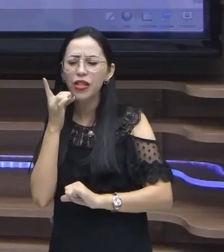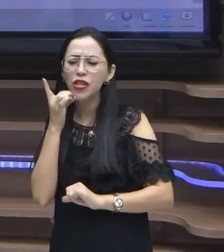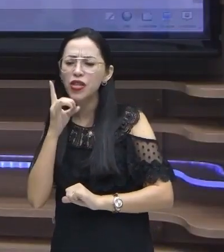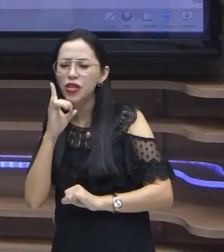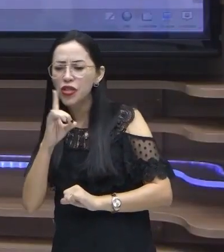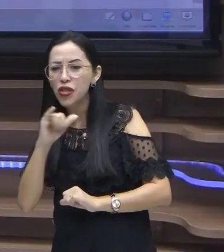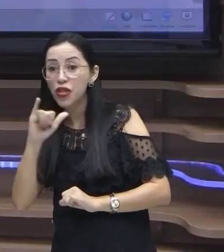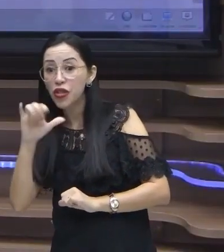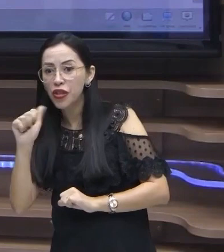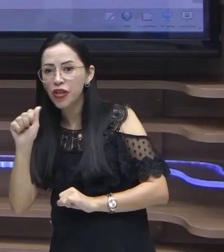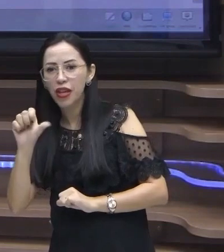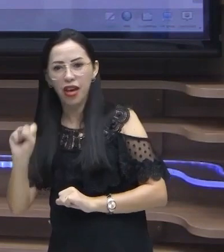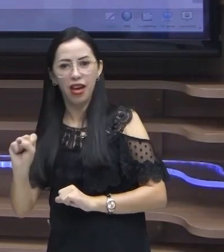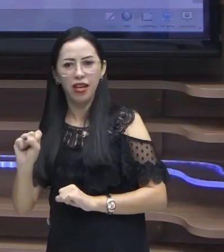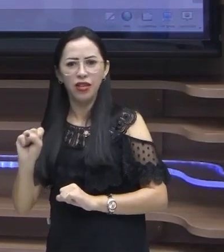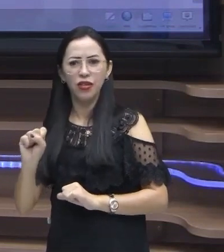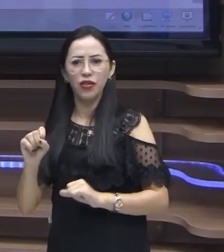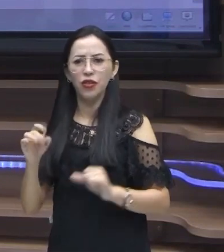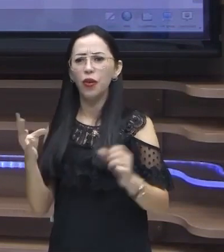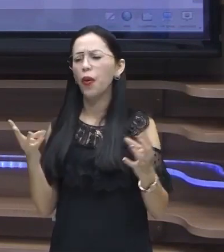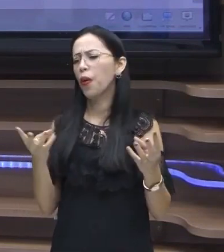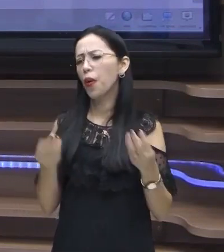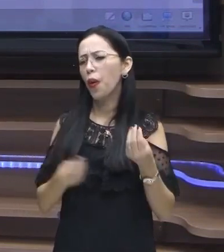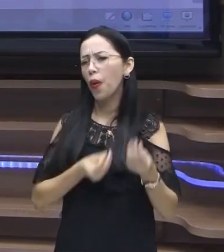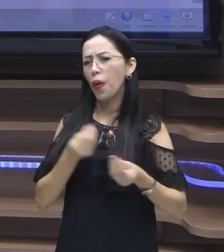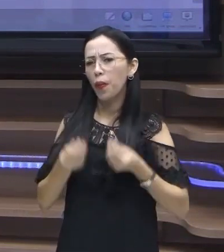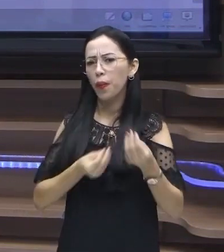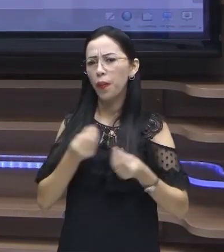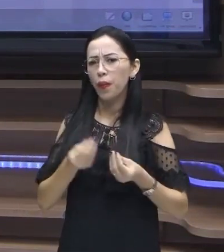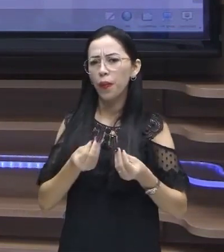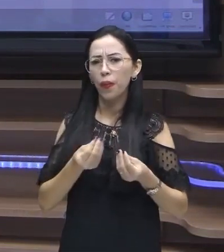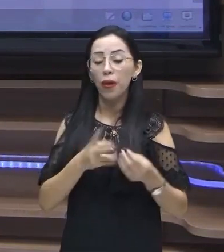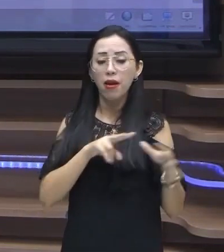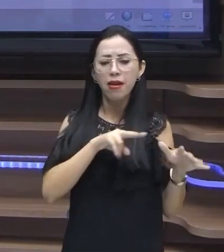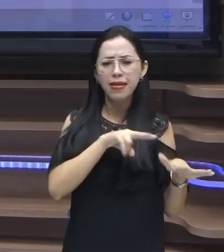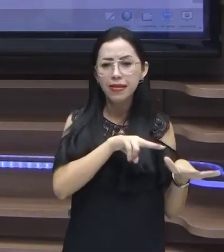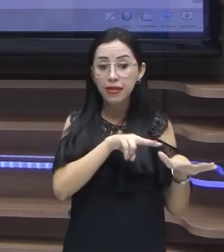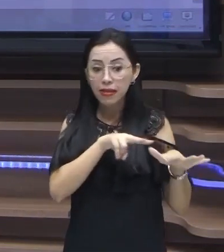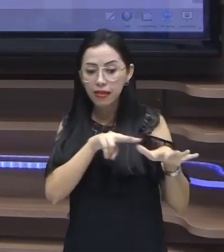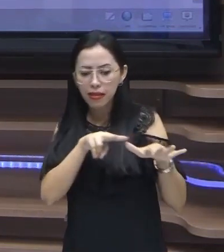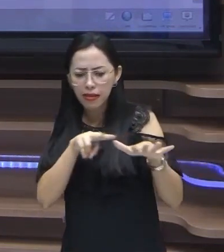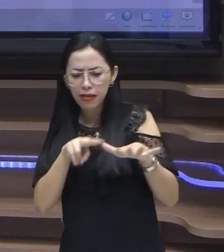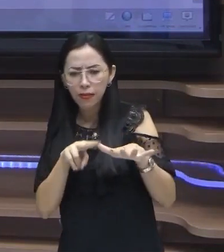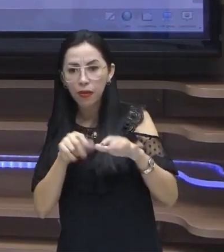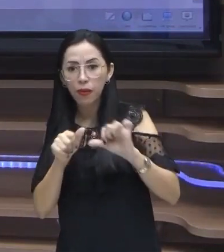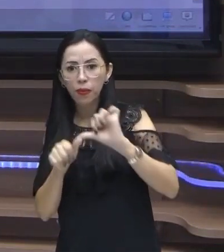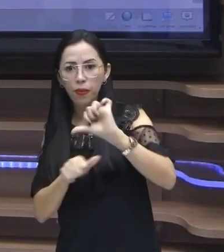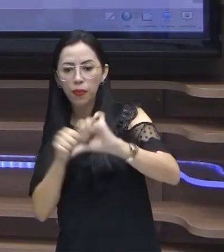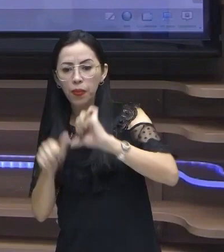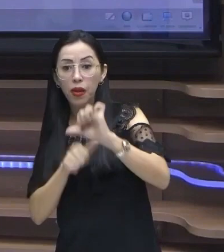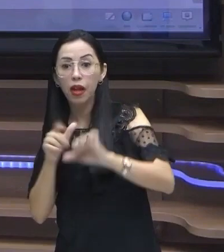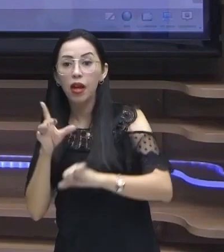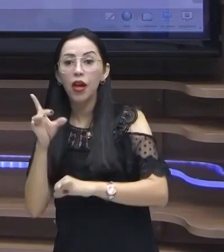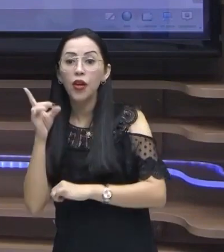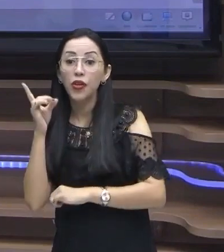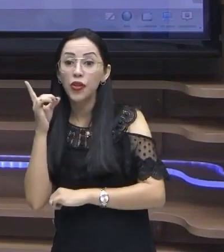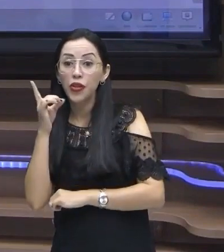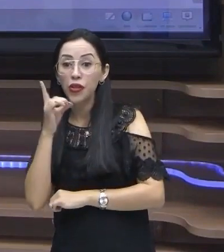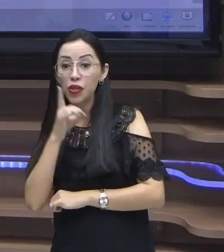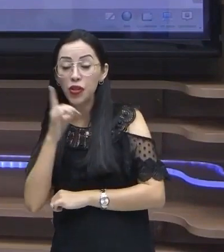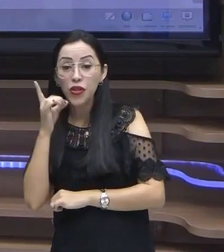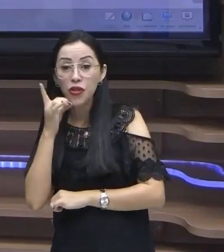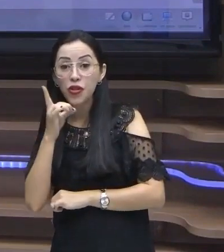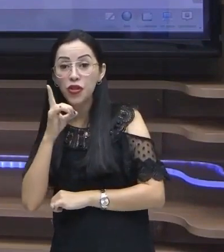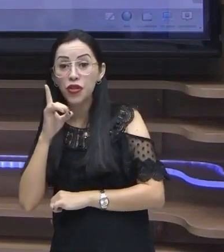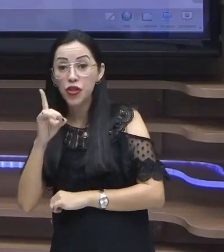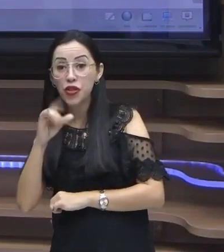problema, nós temos o seguinte, nós temos que transformar semanas em dias. É um outro tipo de conversão. Então, você tem que saber qual é o padrão. Quanto vale uma